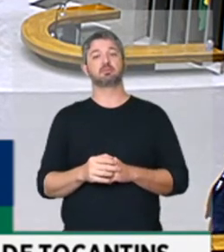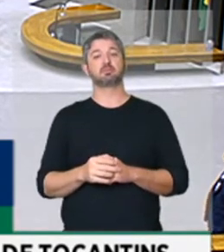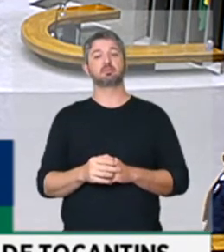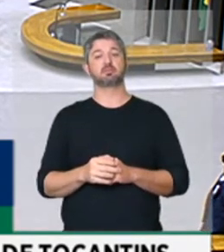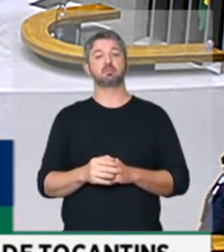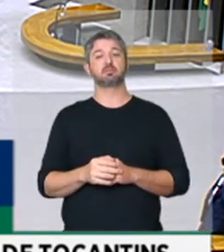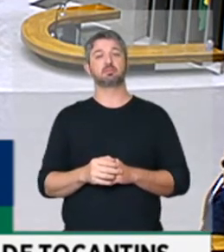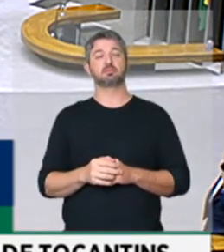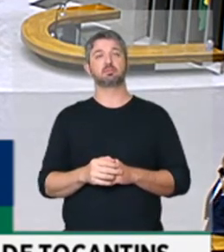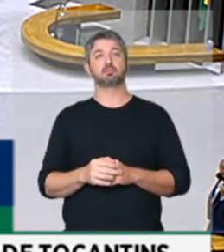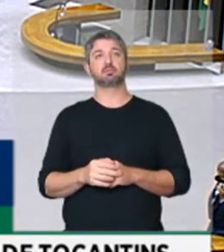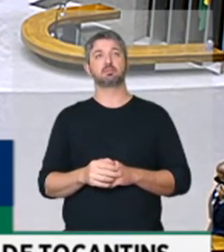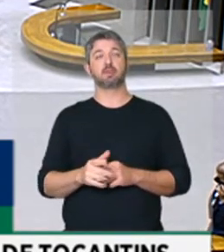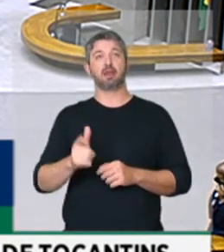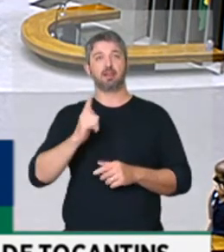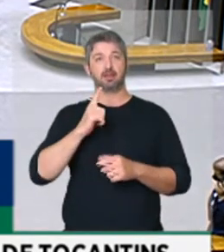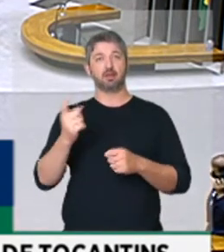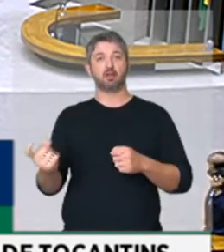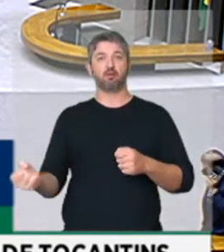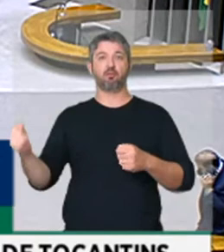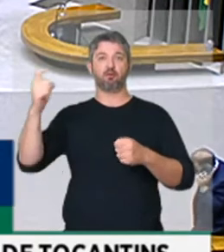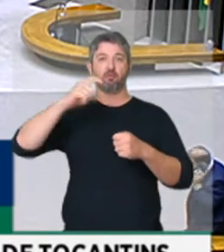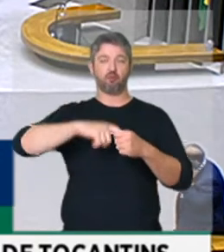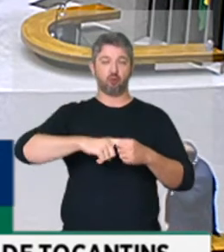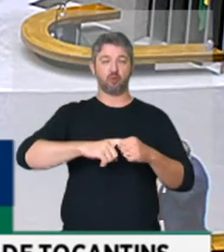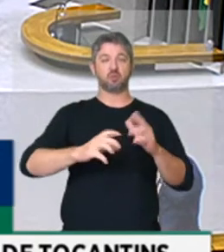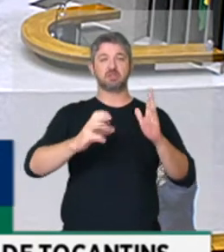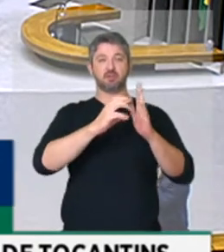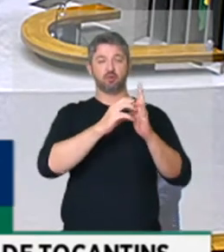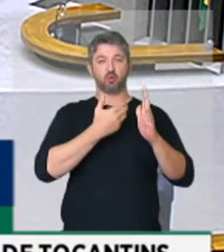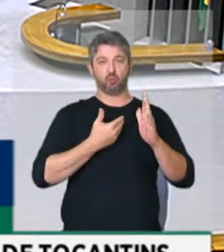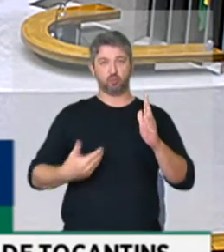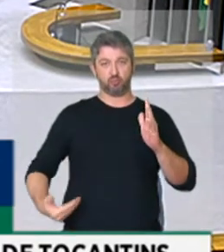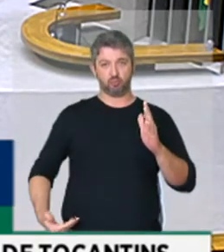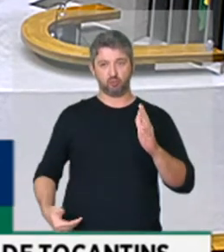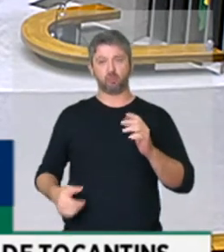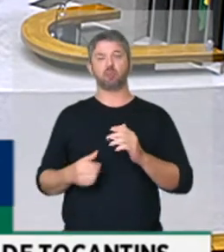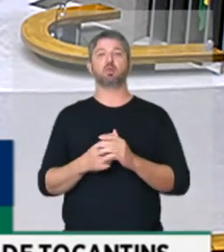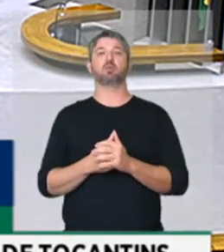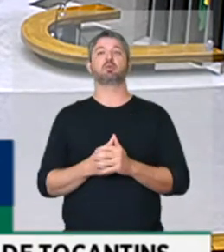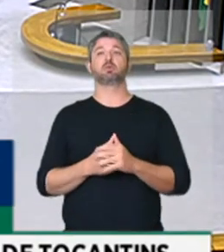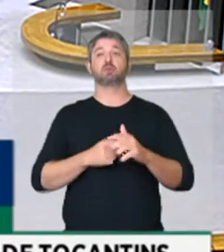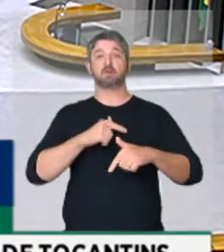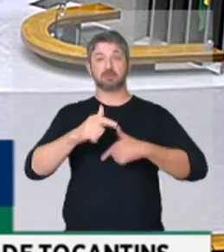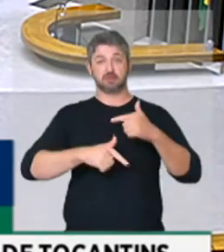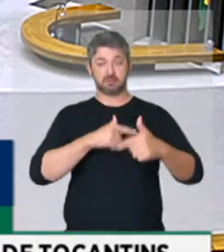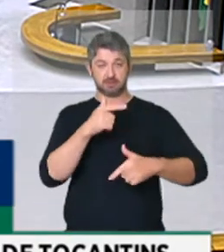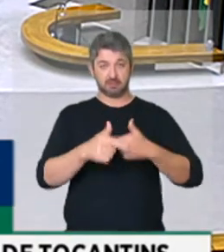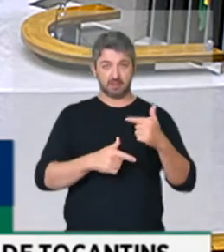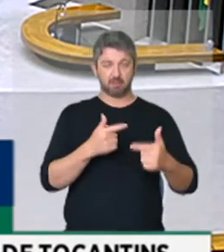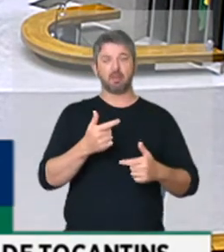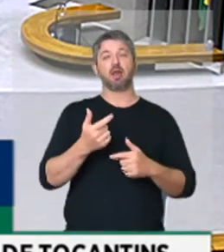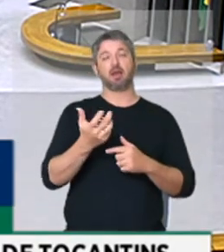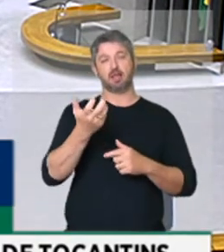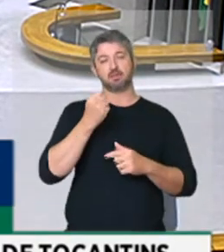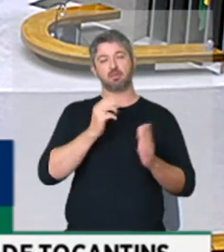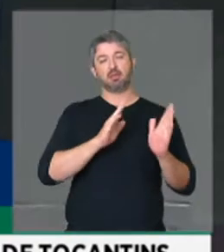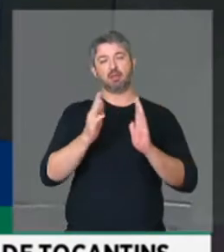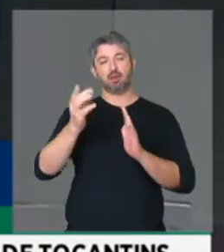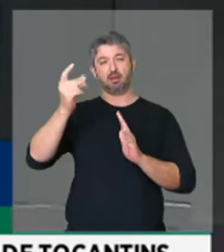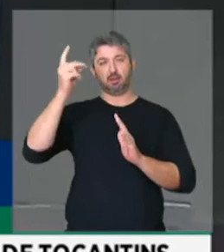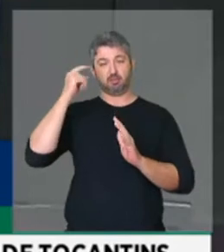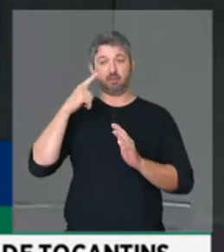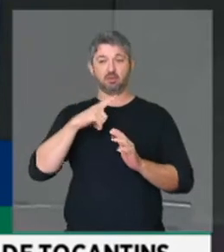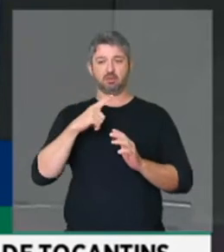Ela traz de volta ao quadro de servidores, ou servidores, trabalhadores que foram beneficiados na época com uma